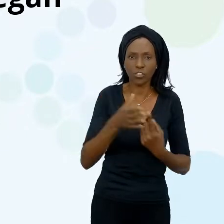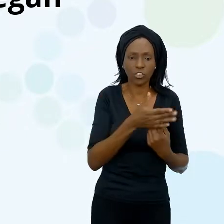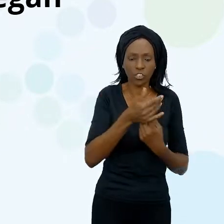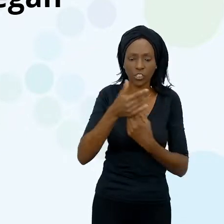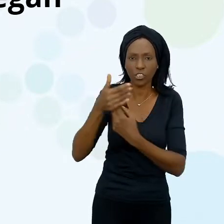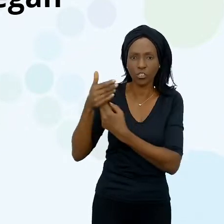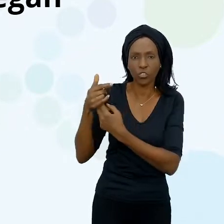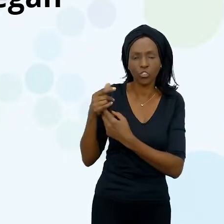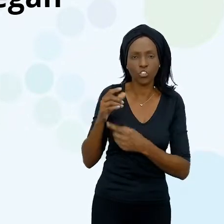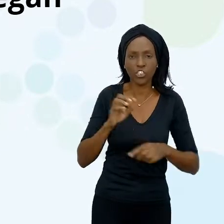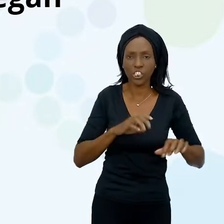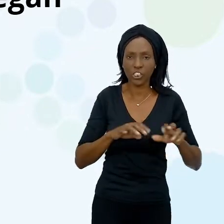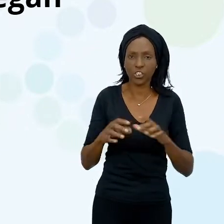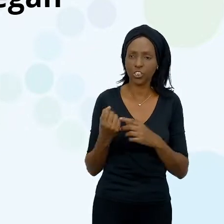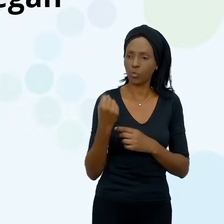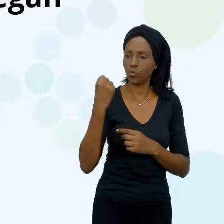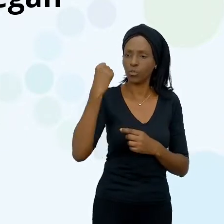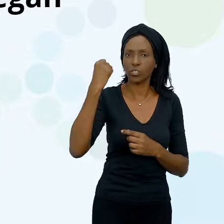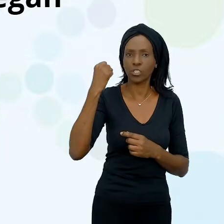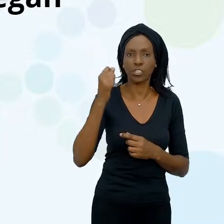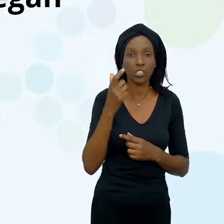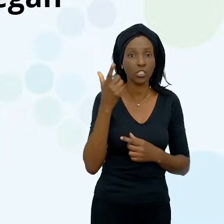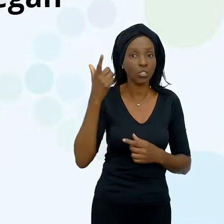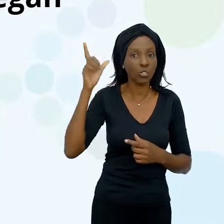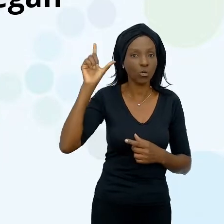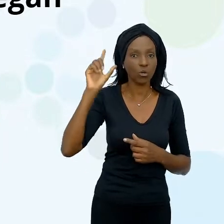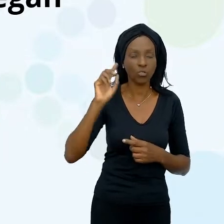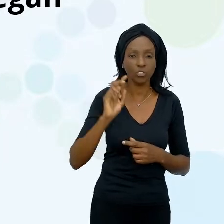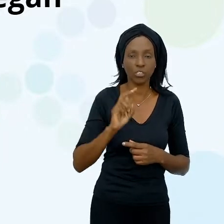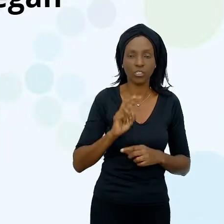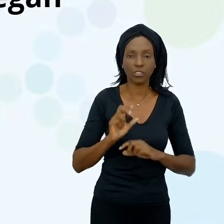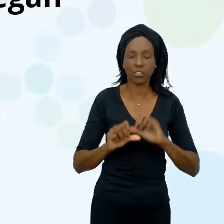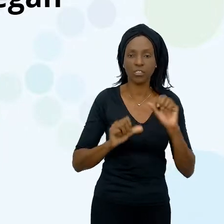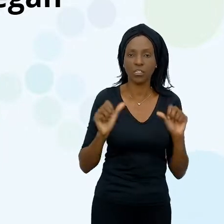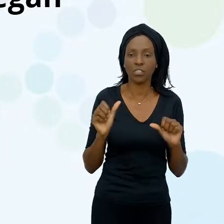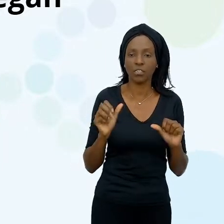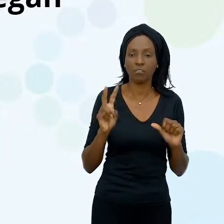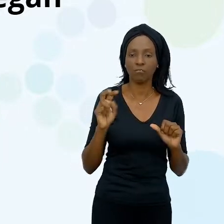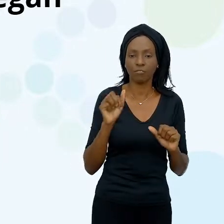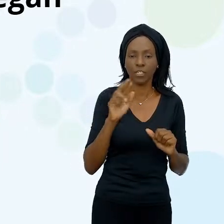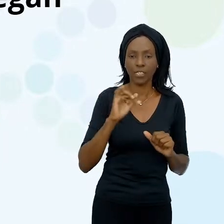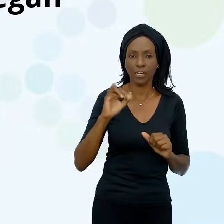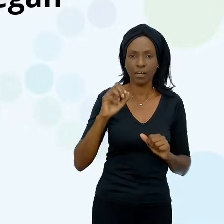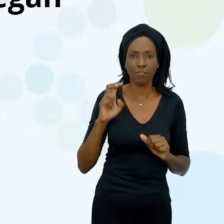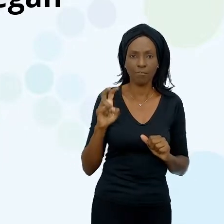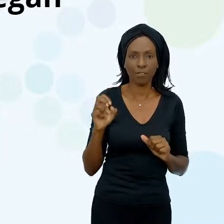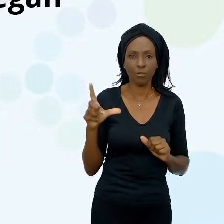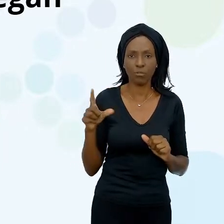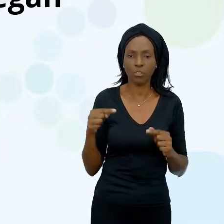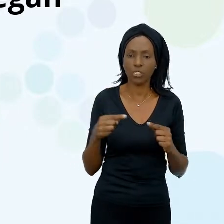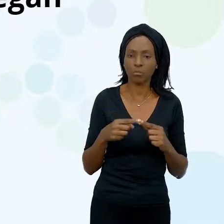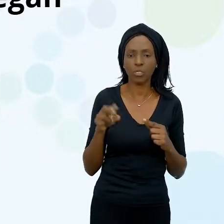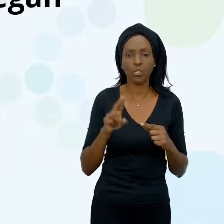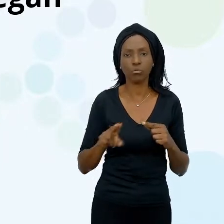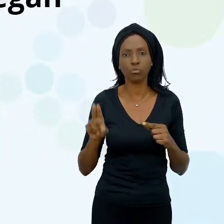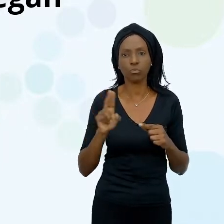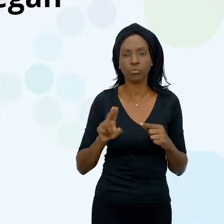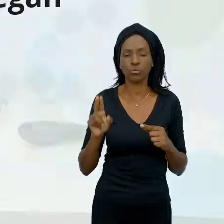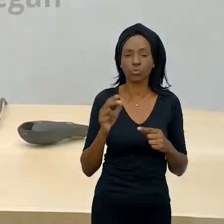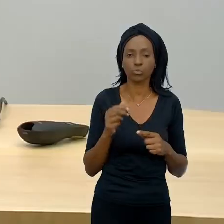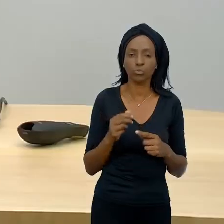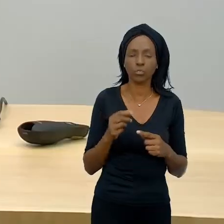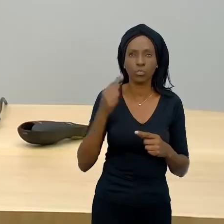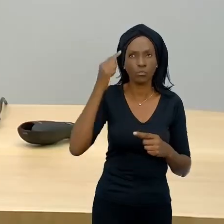tecnologias digitais, poder e uma outra variável, que era o consumo. Então, a gente pensou aqui